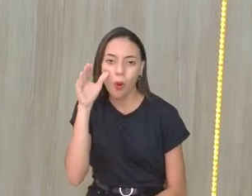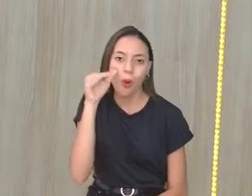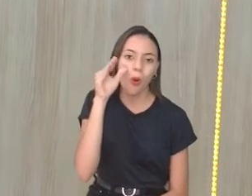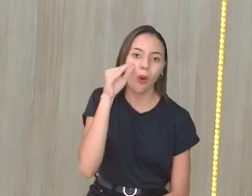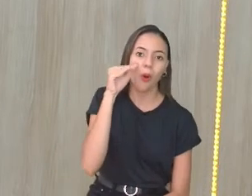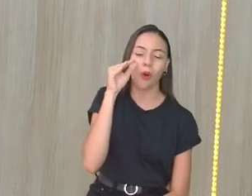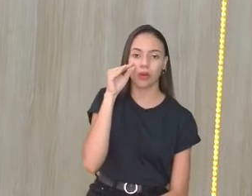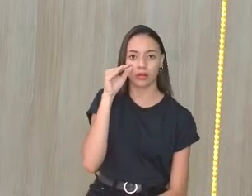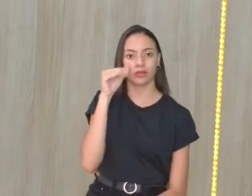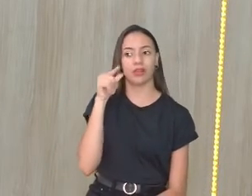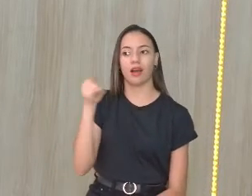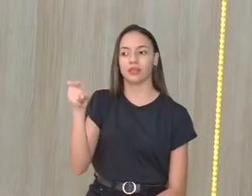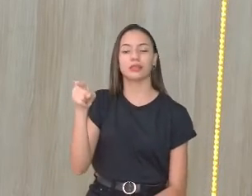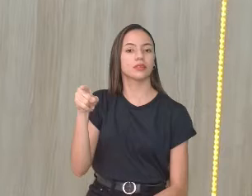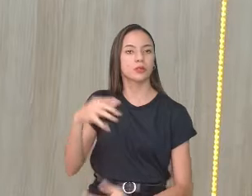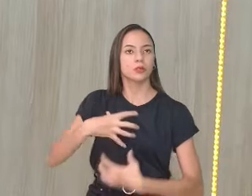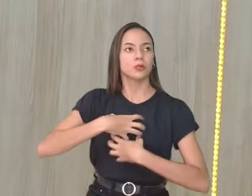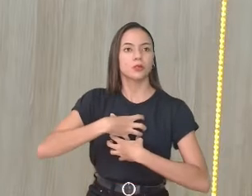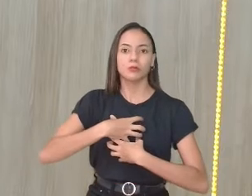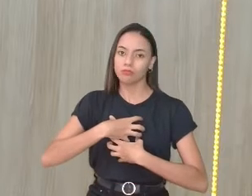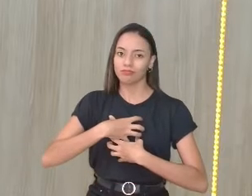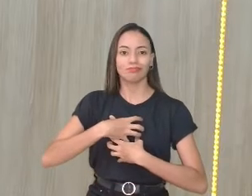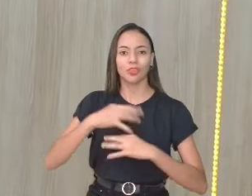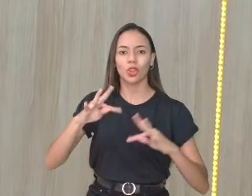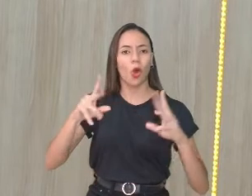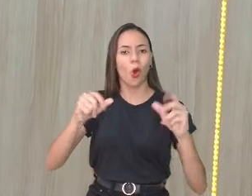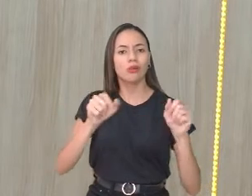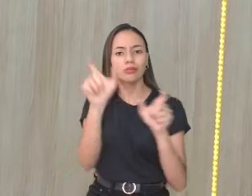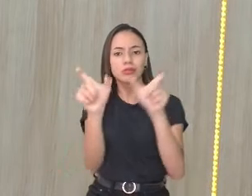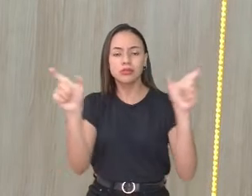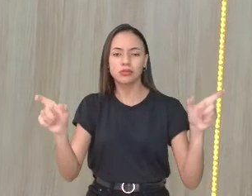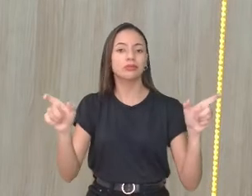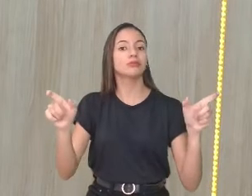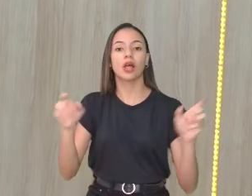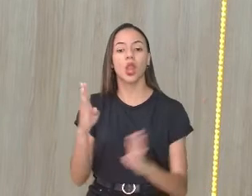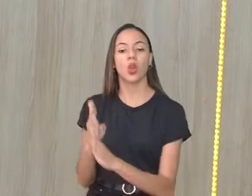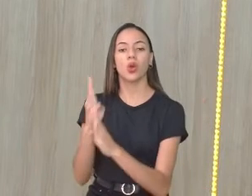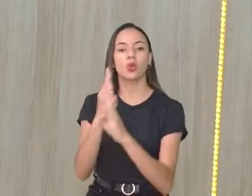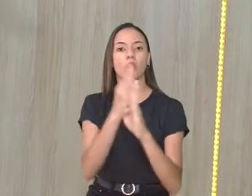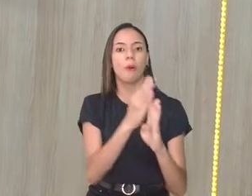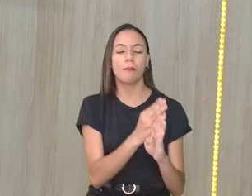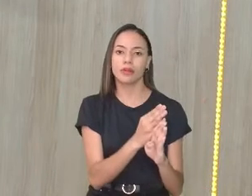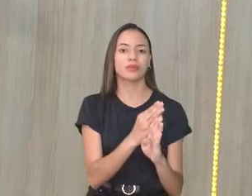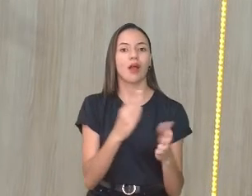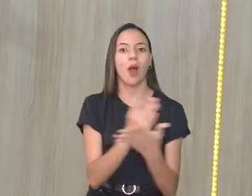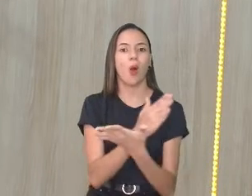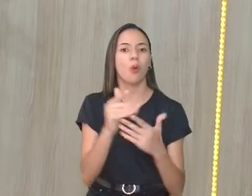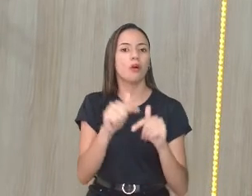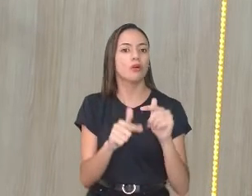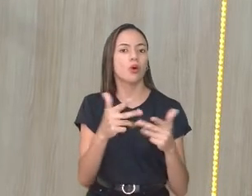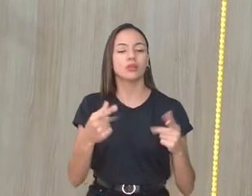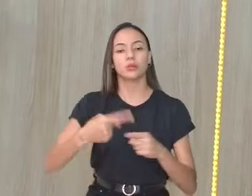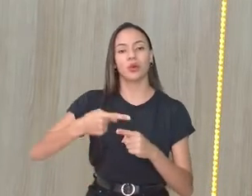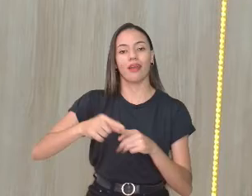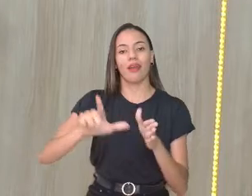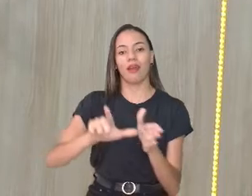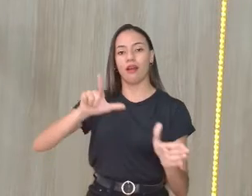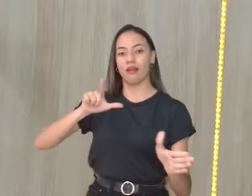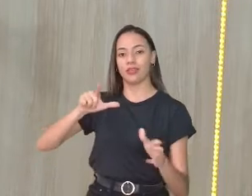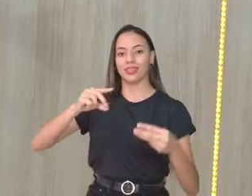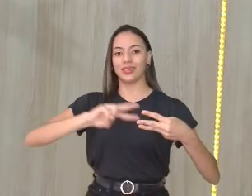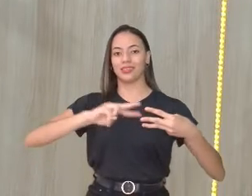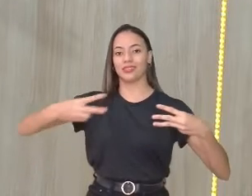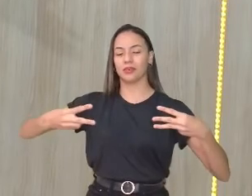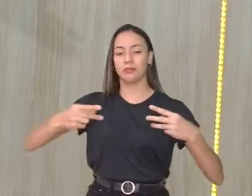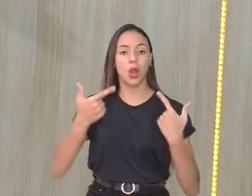que moveu, né, todas essas pessoas a descobrir determinadas coisas, gente. Porque antes de Mendel não se